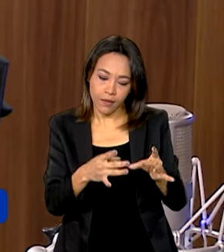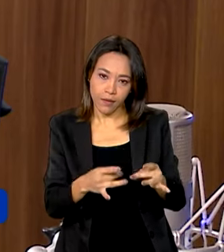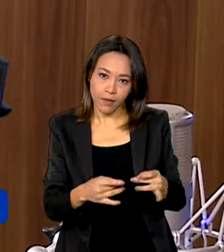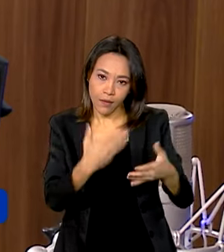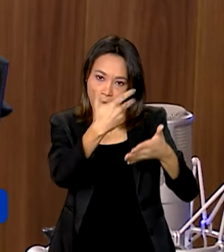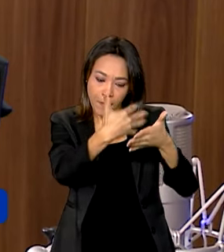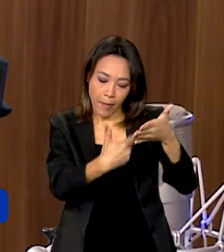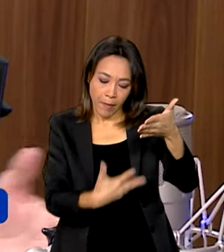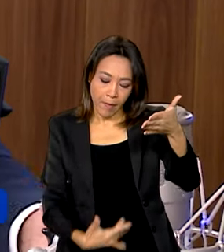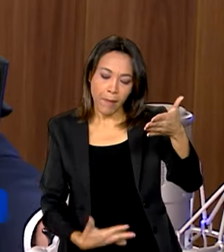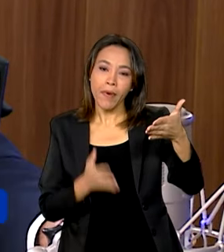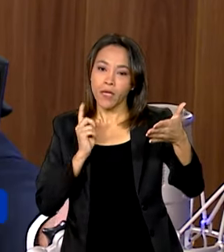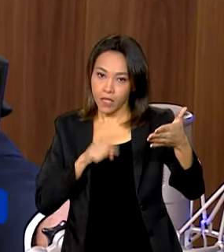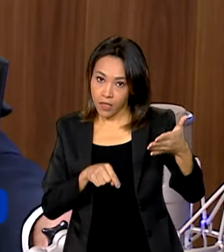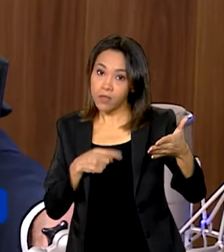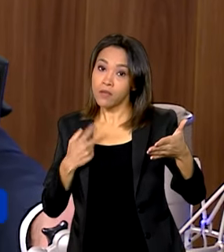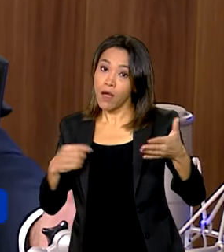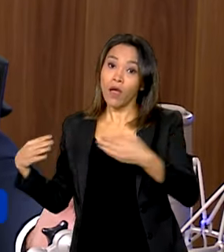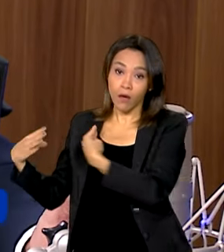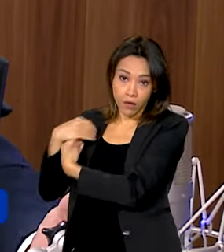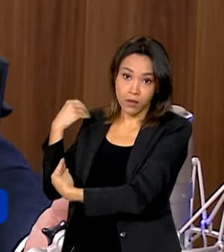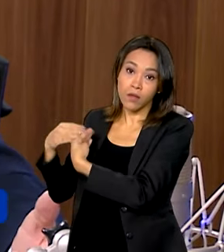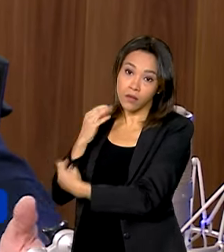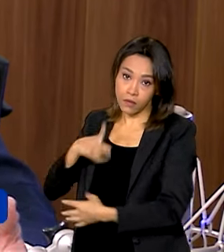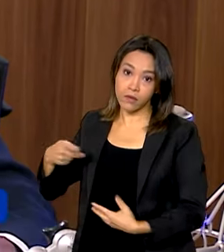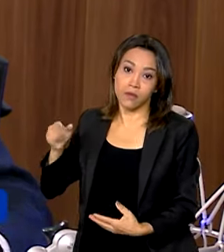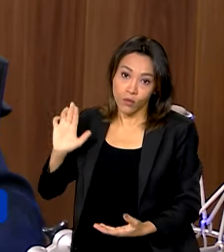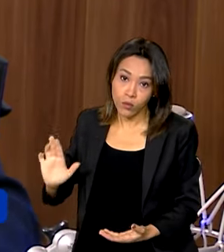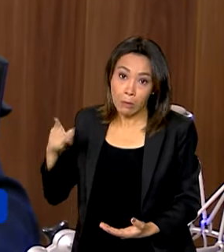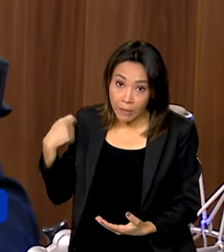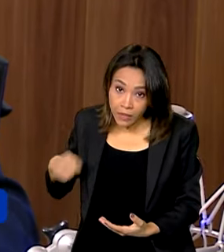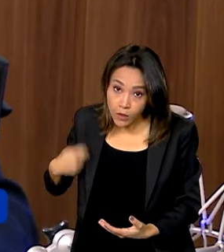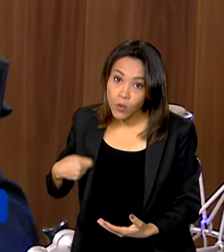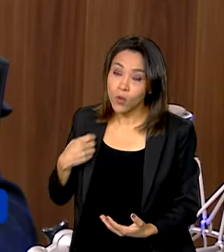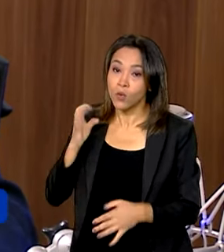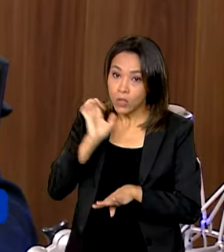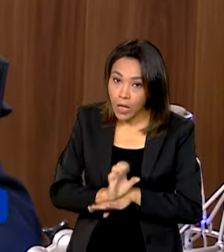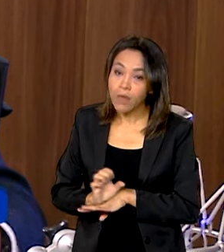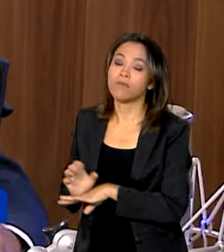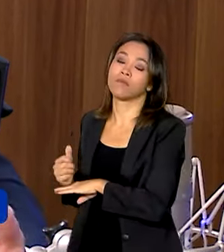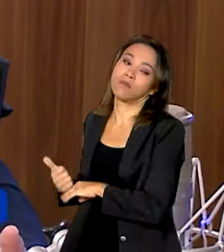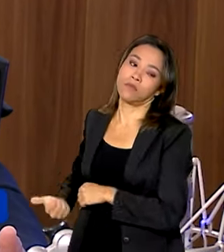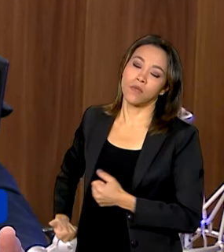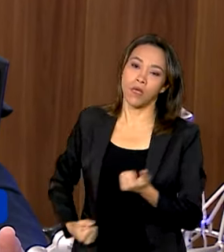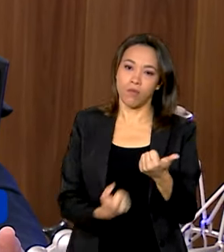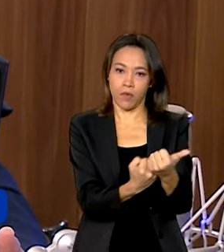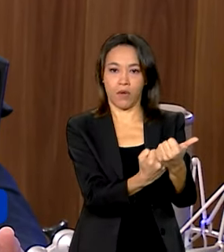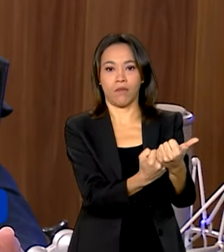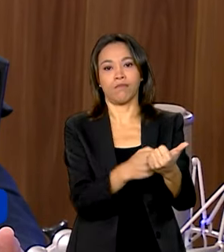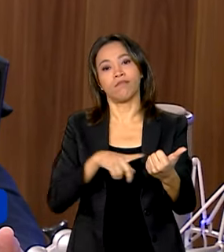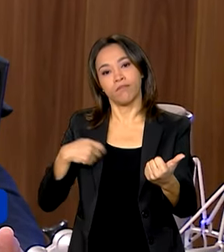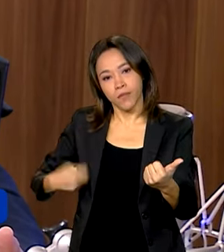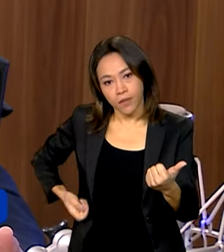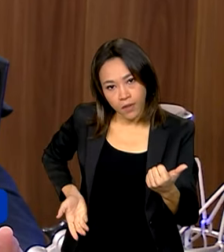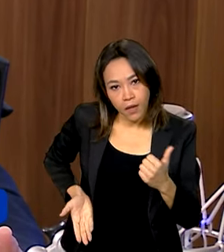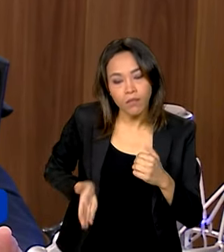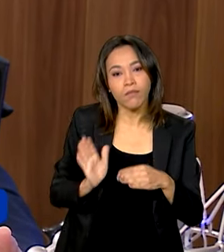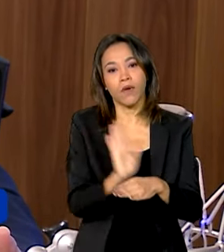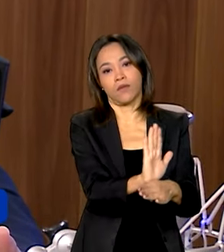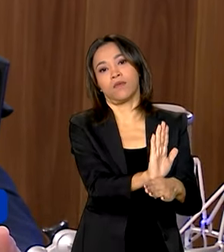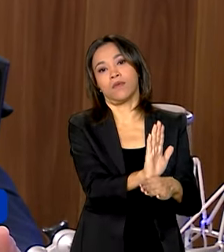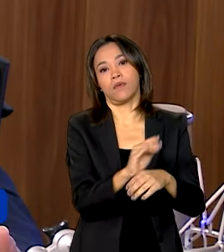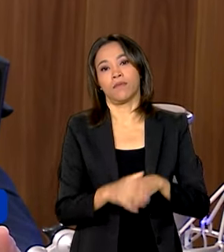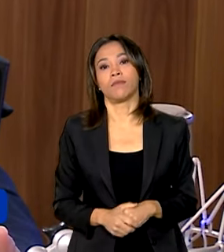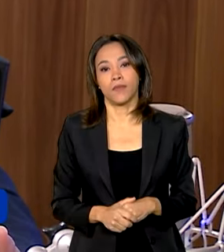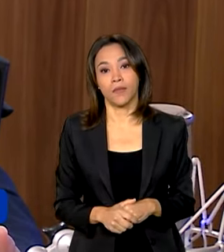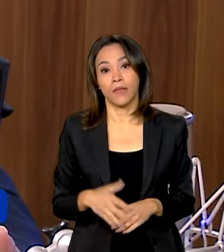isso e faz quando aconteceu lá no litoral paulista foi necessário eh eu mobilizar por autorização do presidente Lula